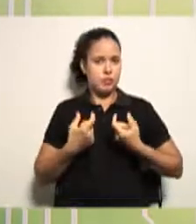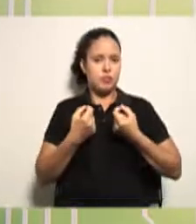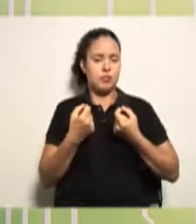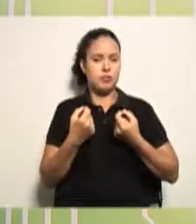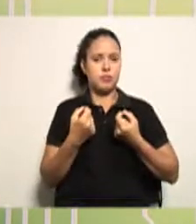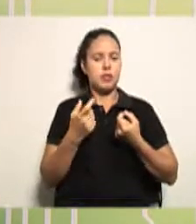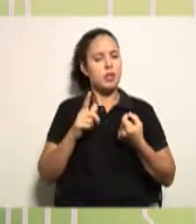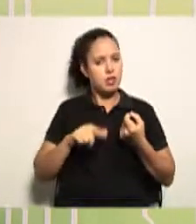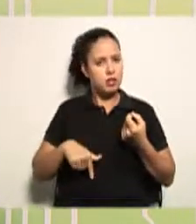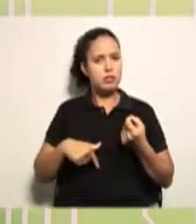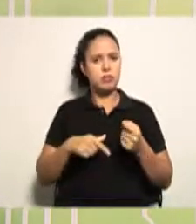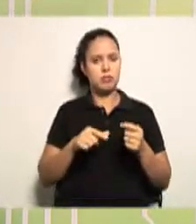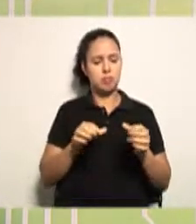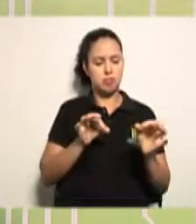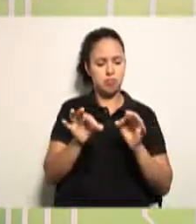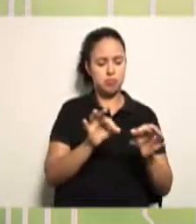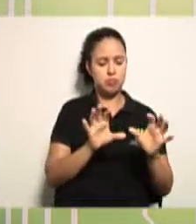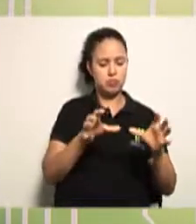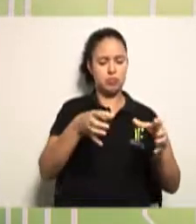civil